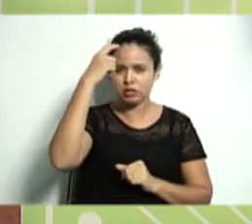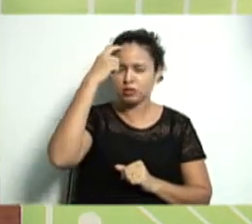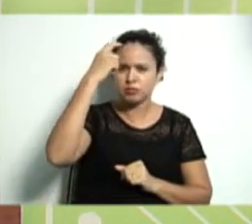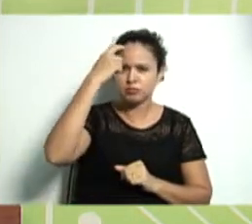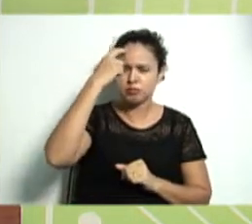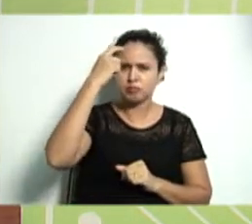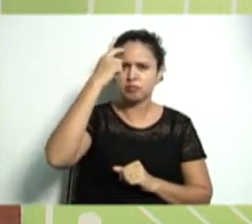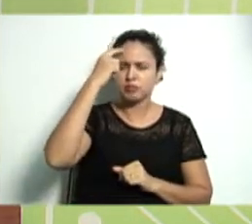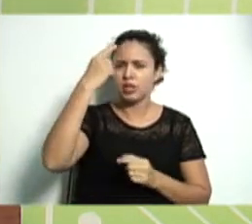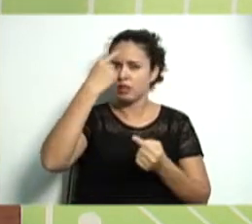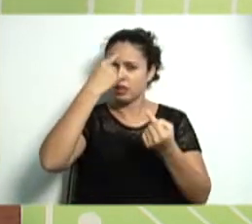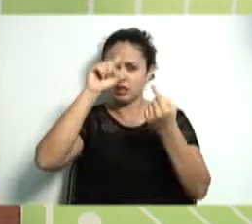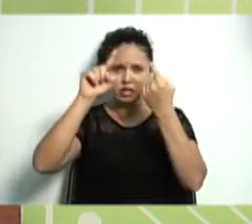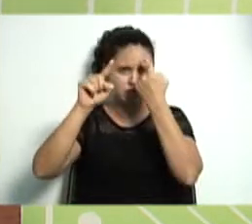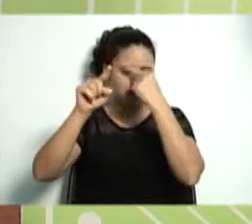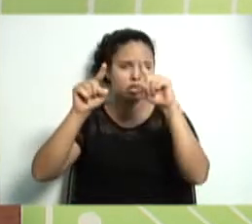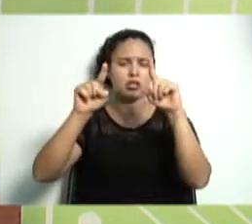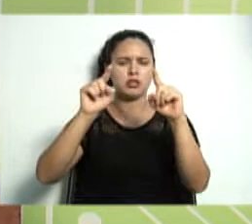ideias, das